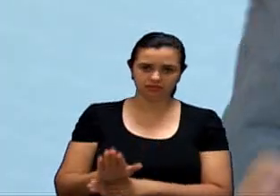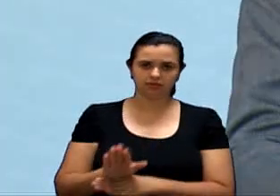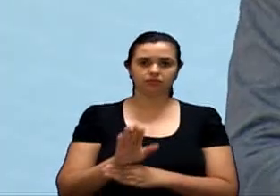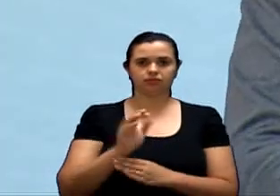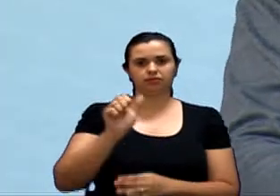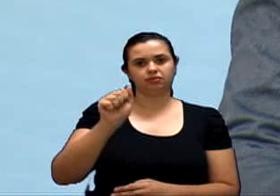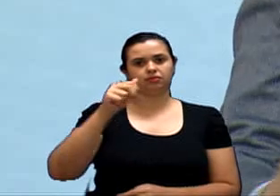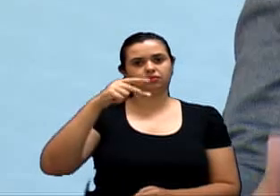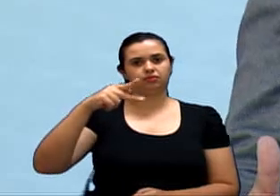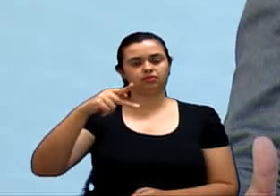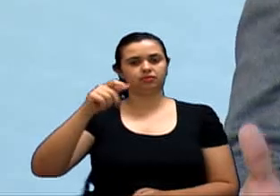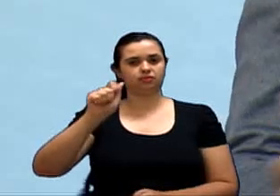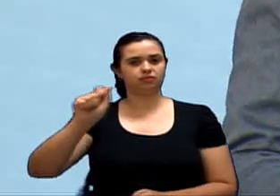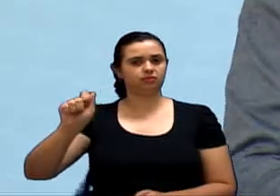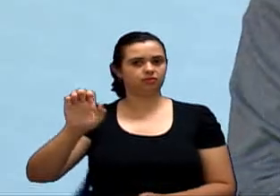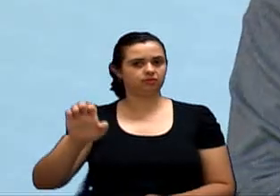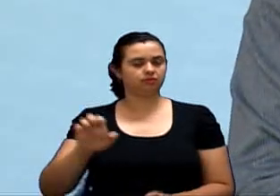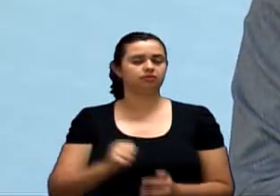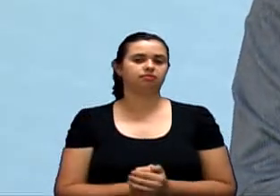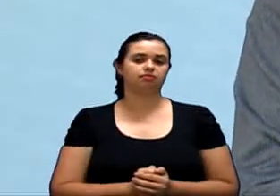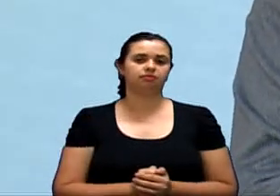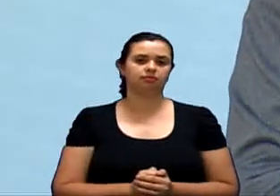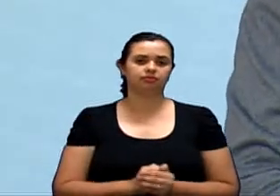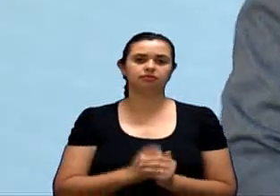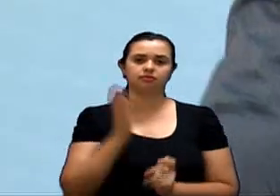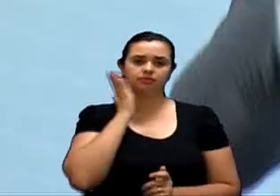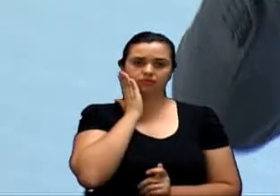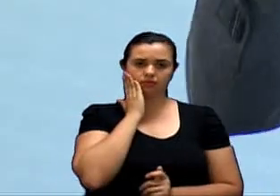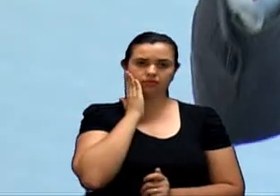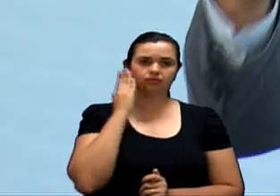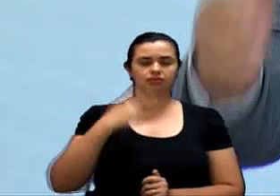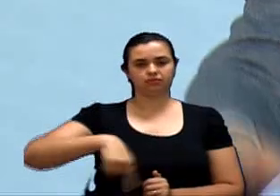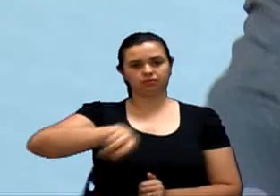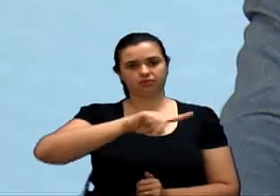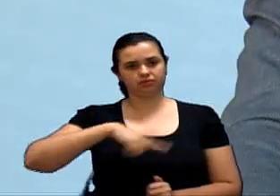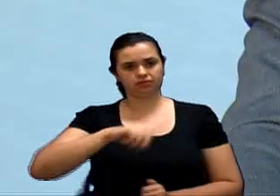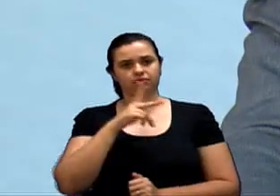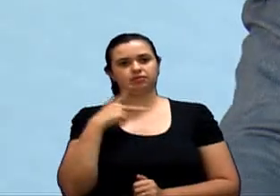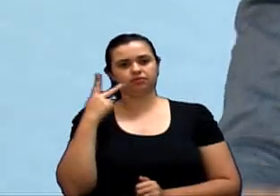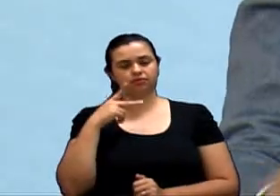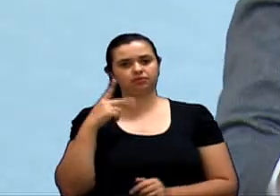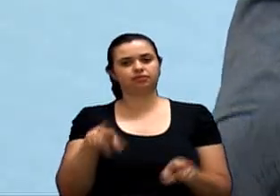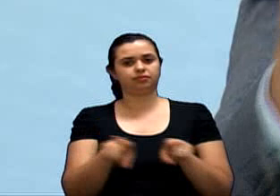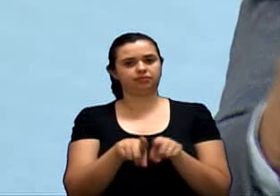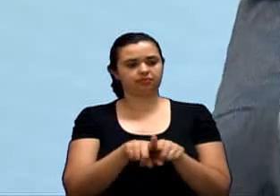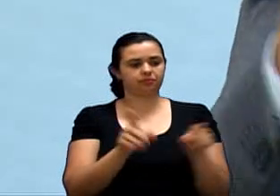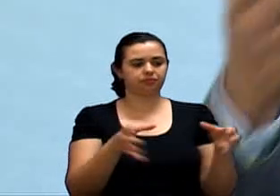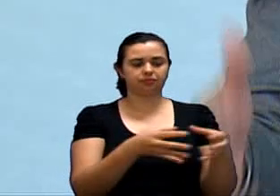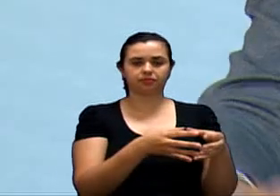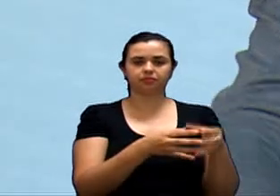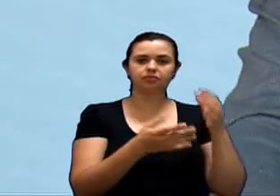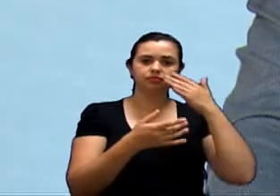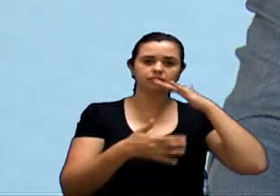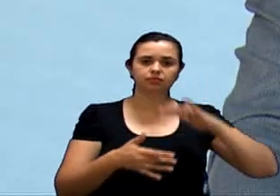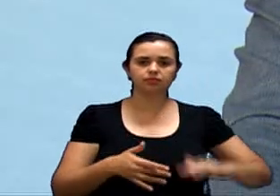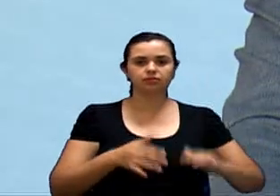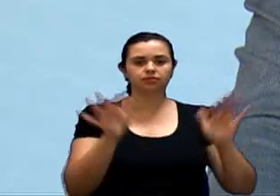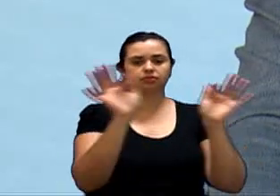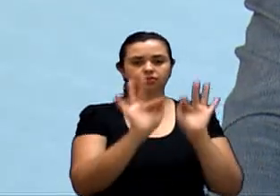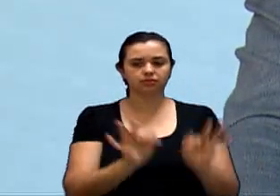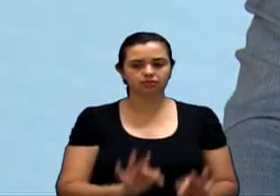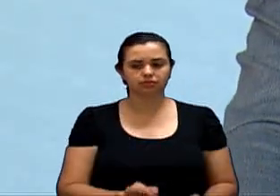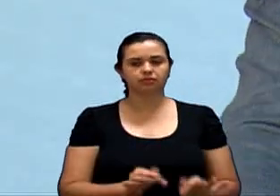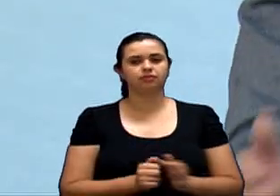É indiscutível, né, por nós aqui vereadores e também pela Associação Criança Feliz, o trabalho que é desenvolvido pela